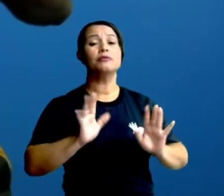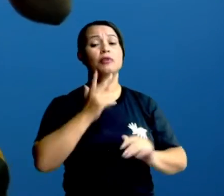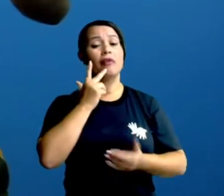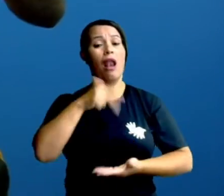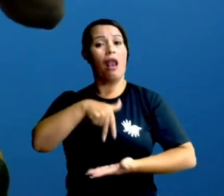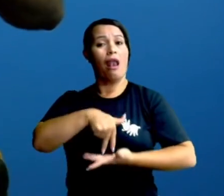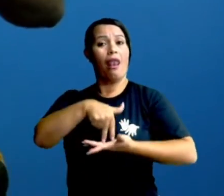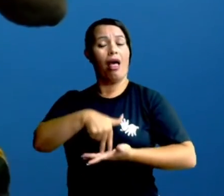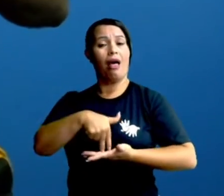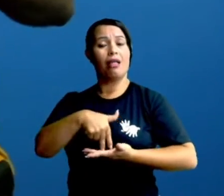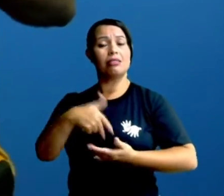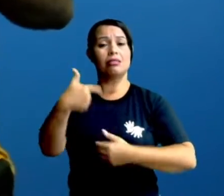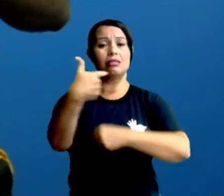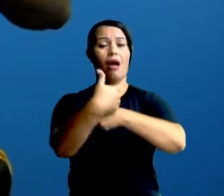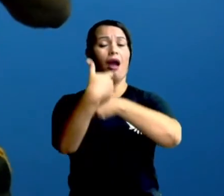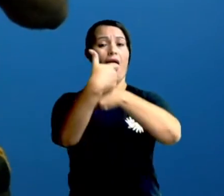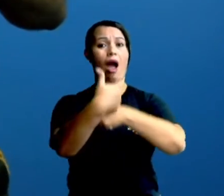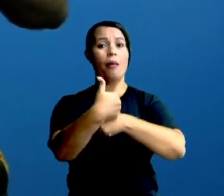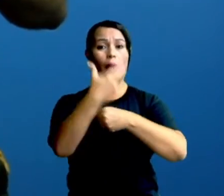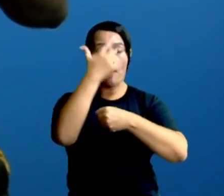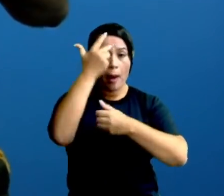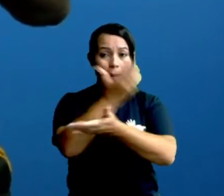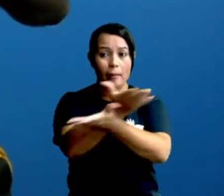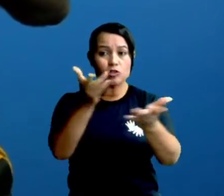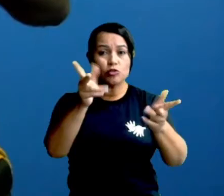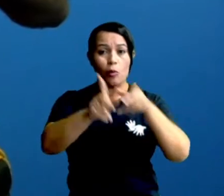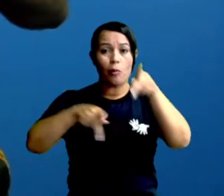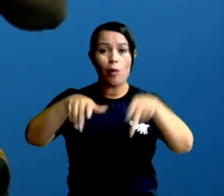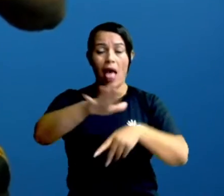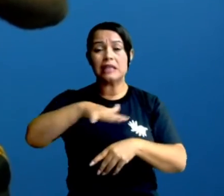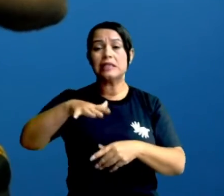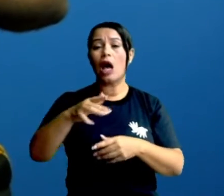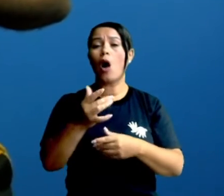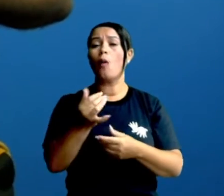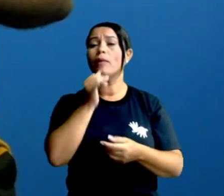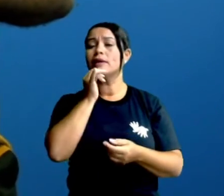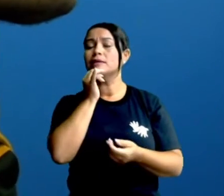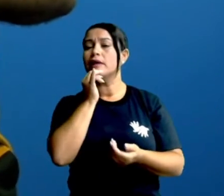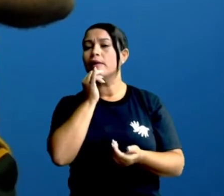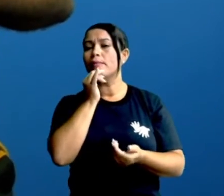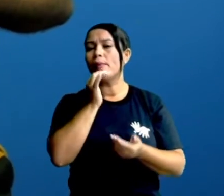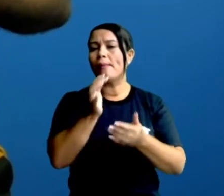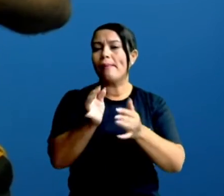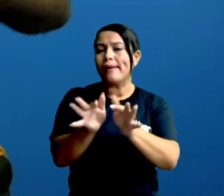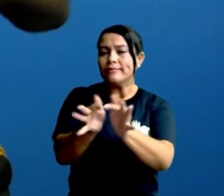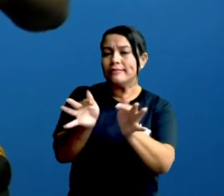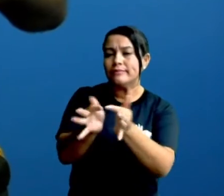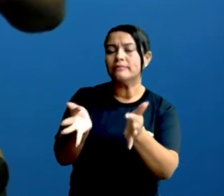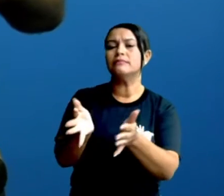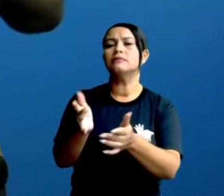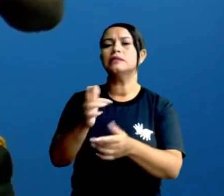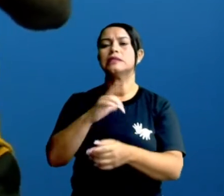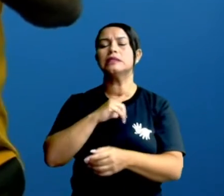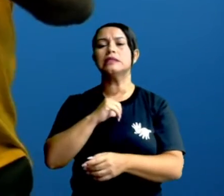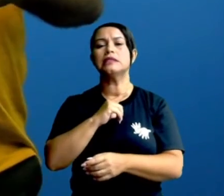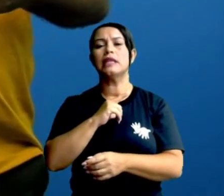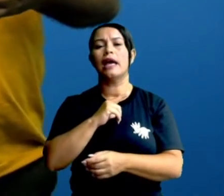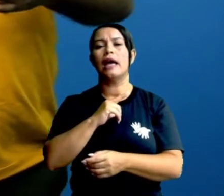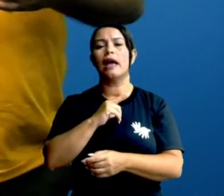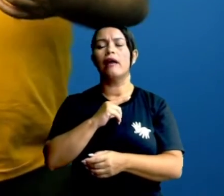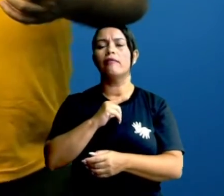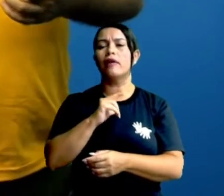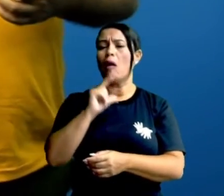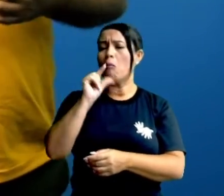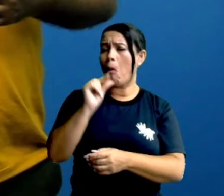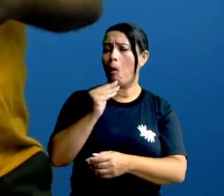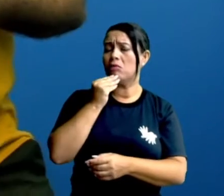falar diante de uma câmera para uma população de baixa renda, não é? Que teve pouca